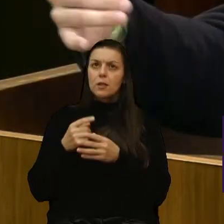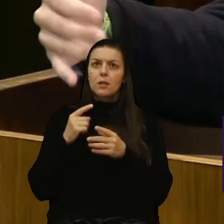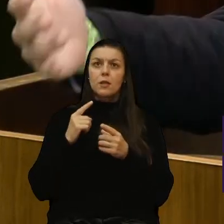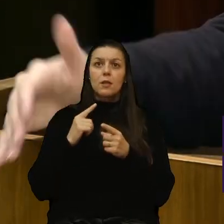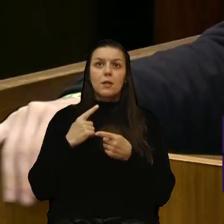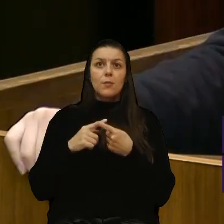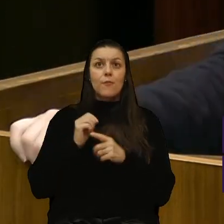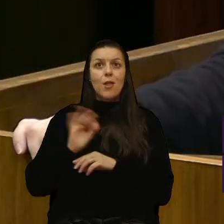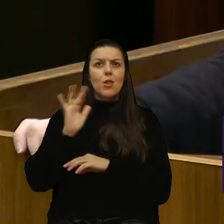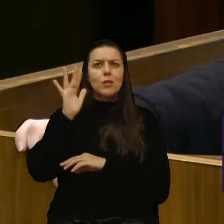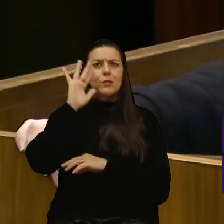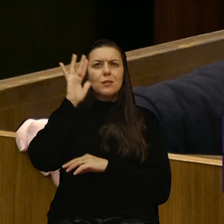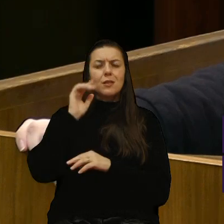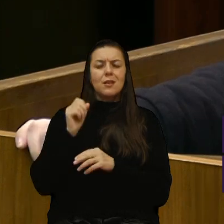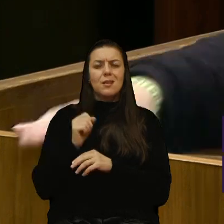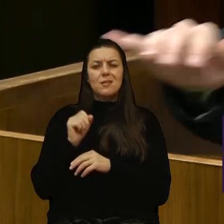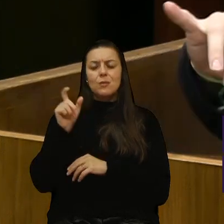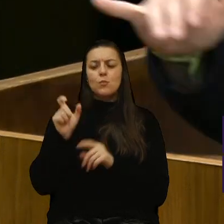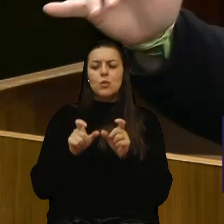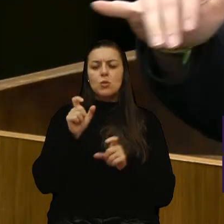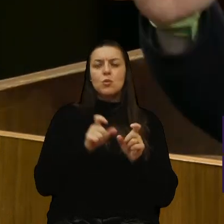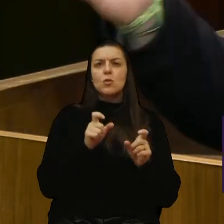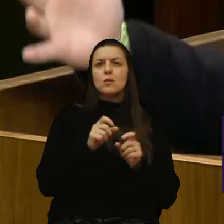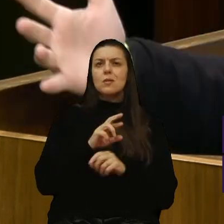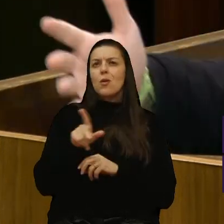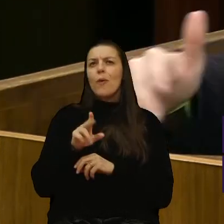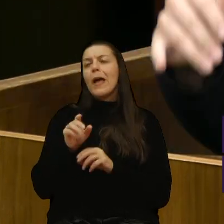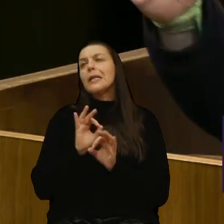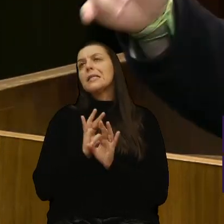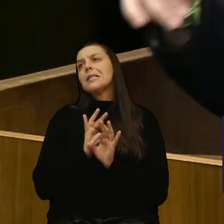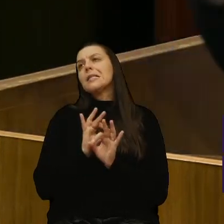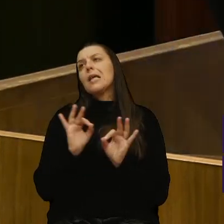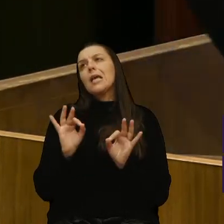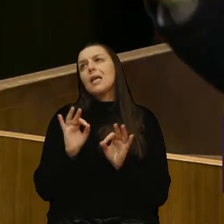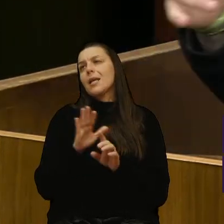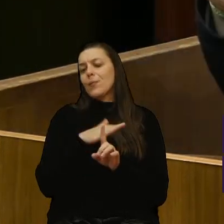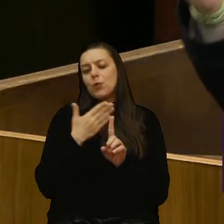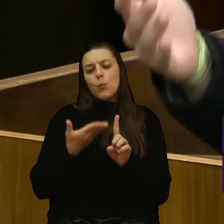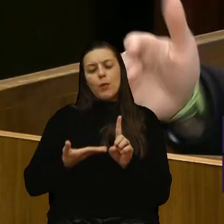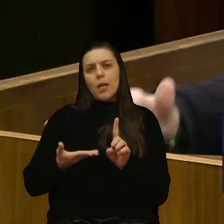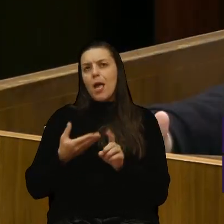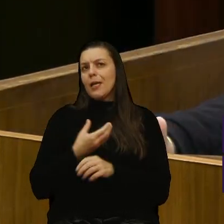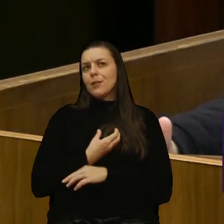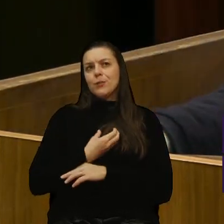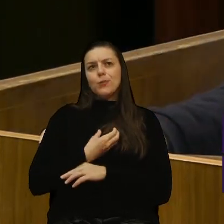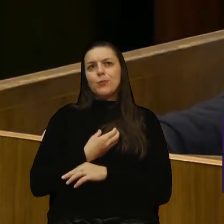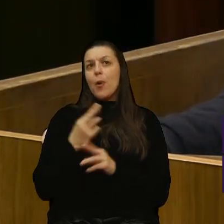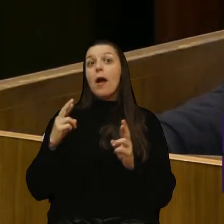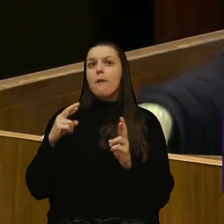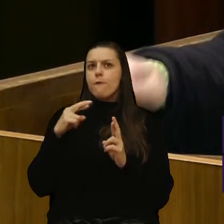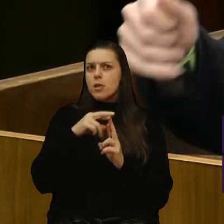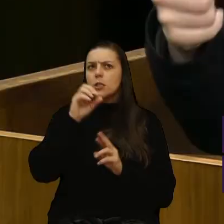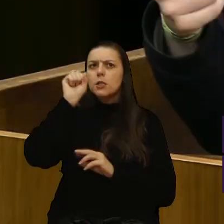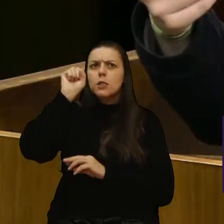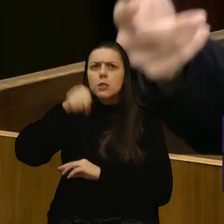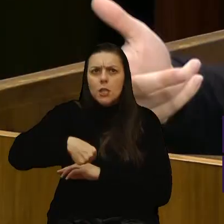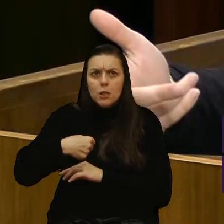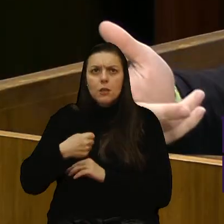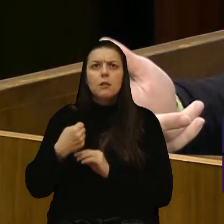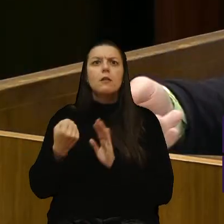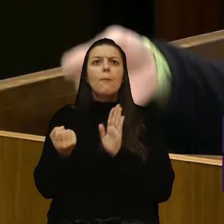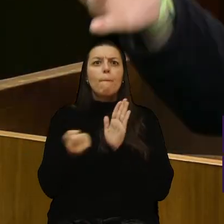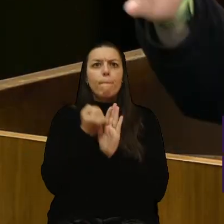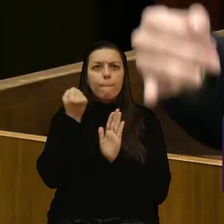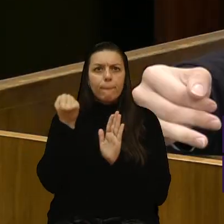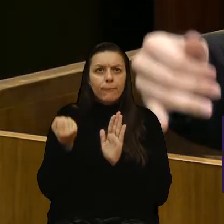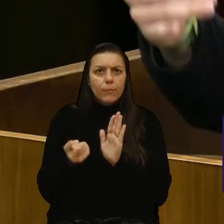possa valorizar cada vez mais essas pessoas, né? Não é uma simples homenagem, uma comenda, uma referência. É, sim, um símbolo